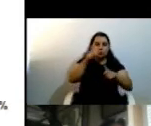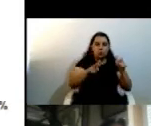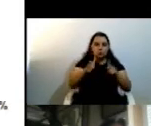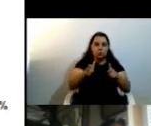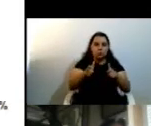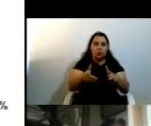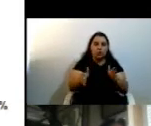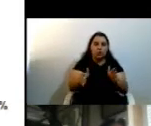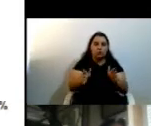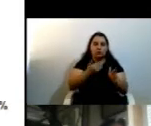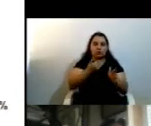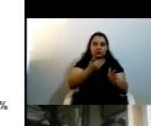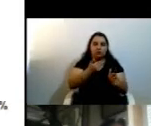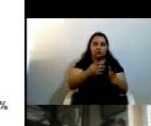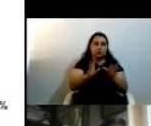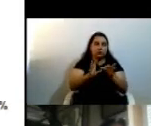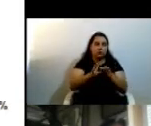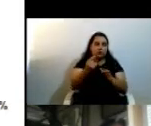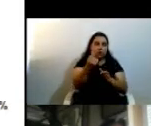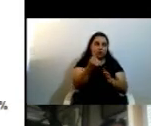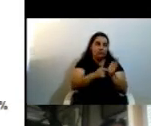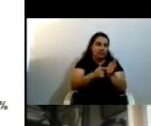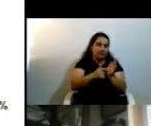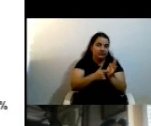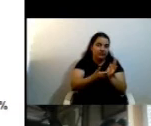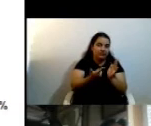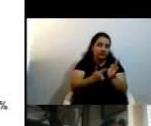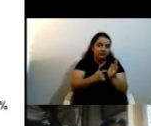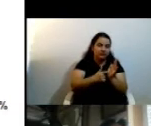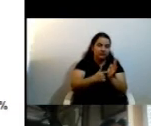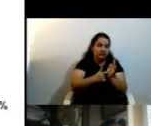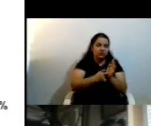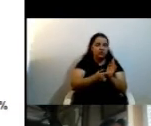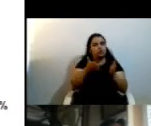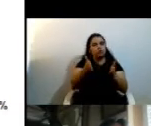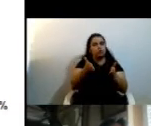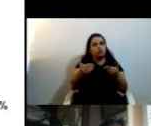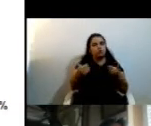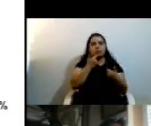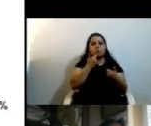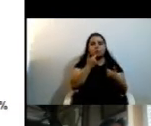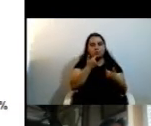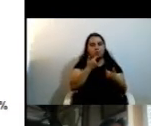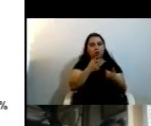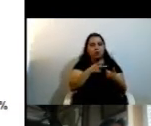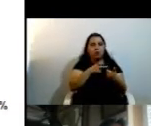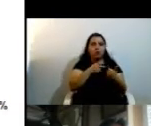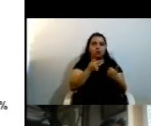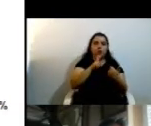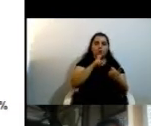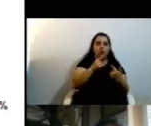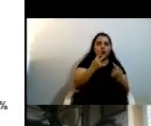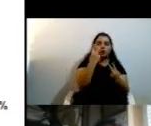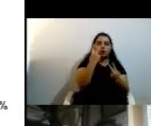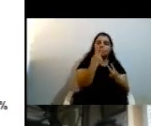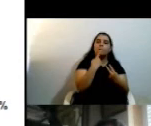Esta dependência económica depois também nos ajuda a perceber um bocadinho e a responder aqui a duas perguntas muito importantes